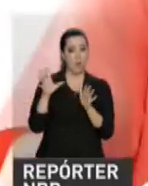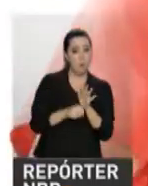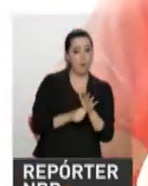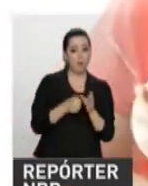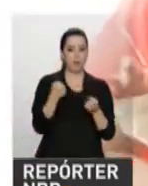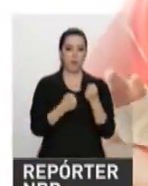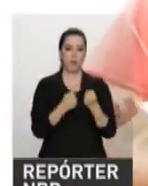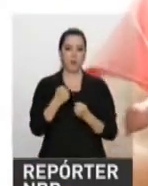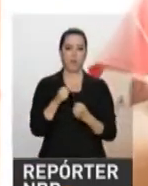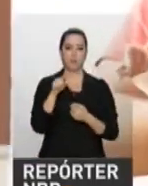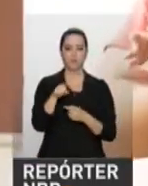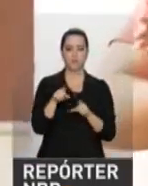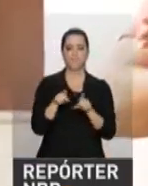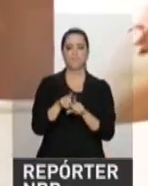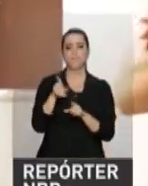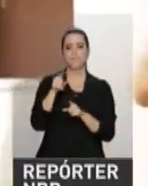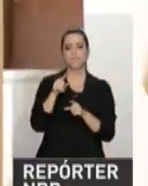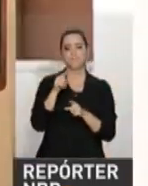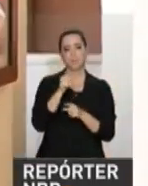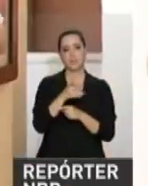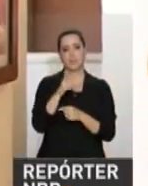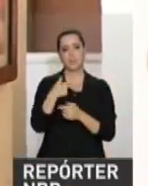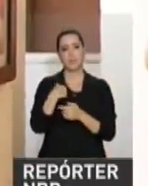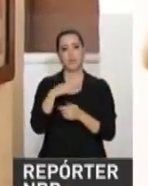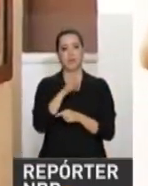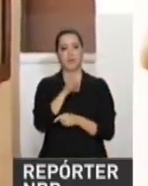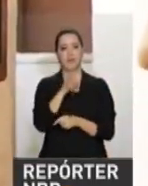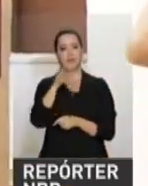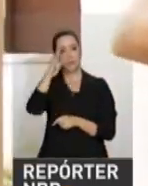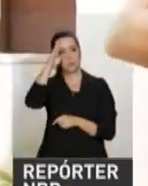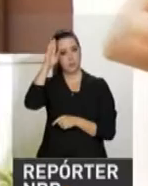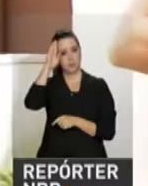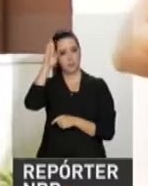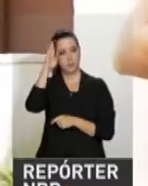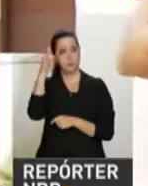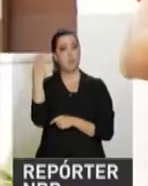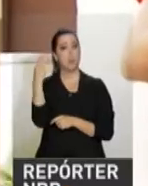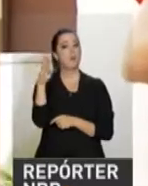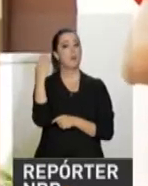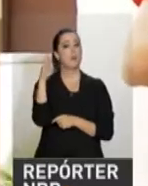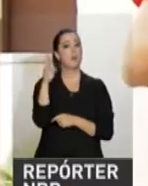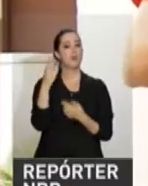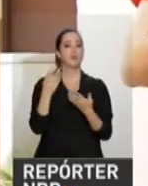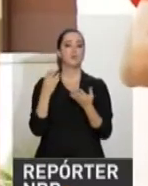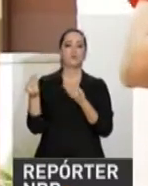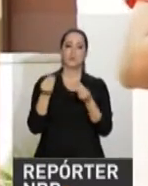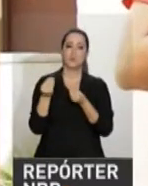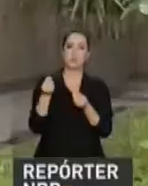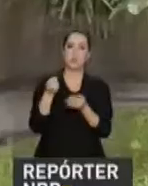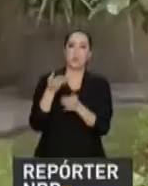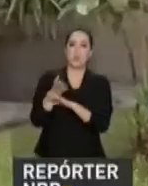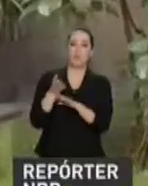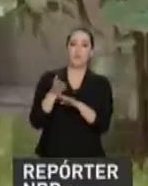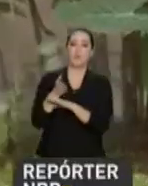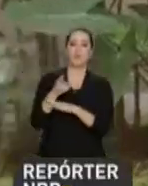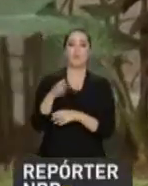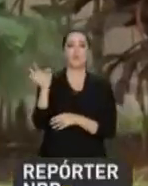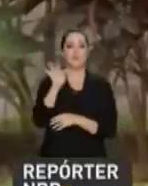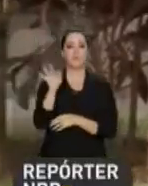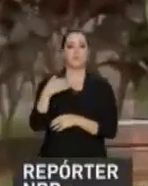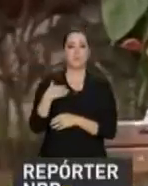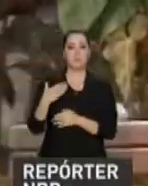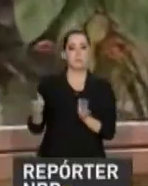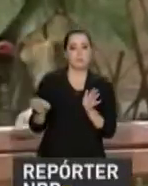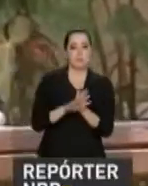Ela estava terminando a faculdade de biologia, mas já não tinha dinheiro para frequentar a universidade. Quando a fome bateu